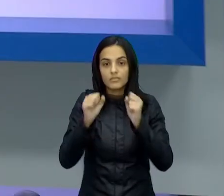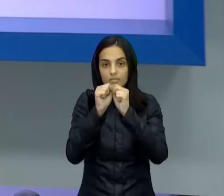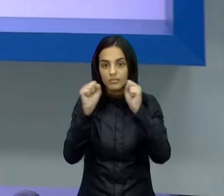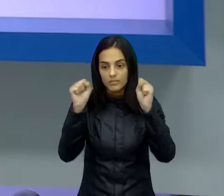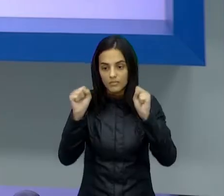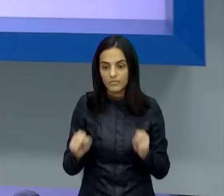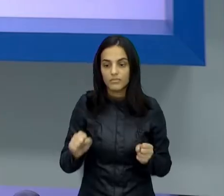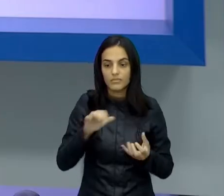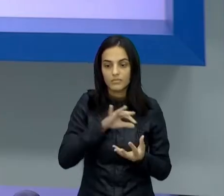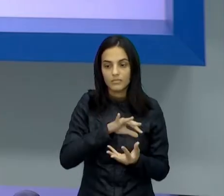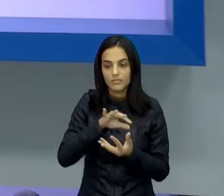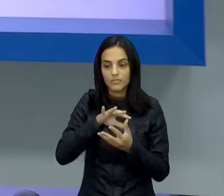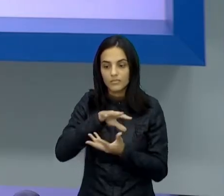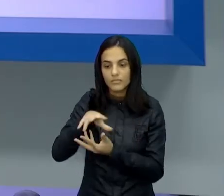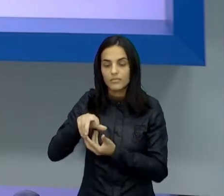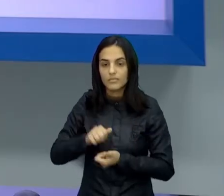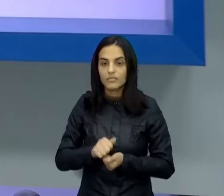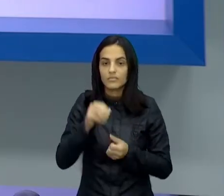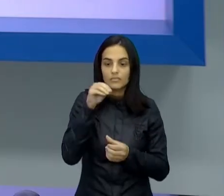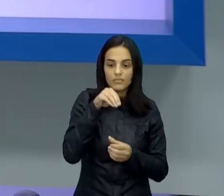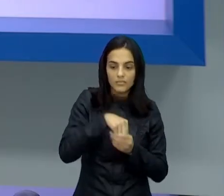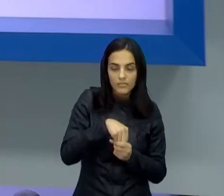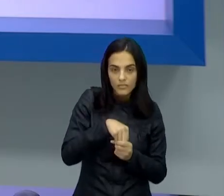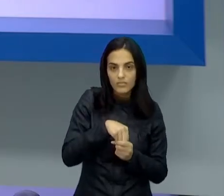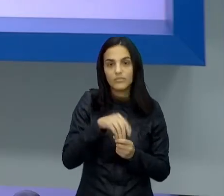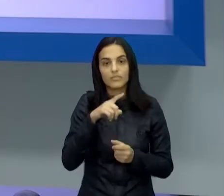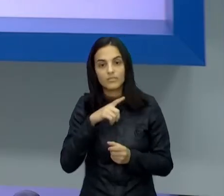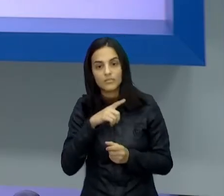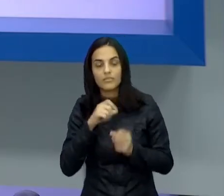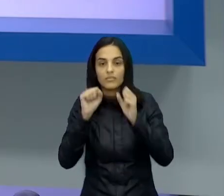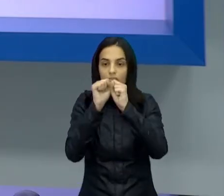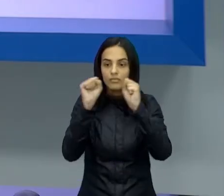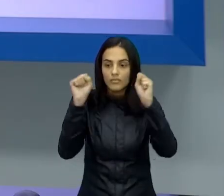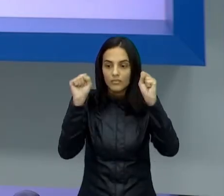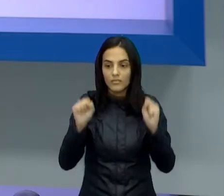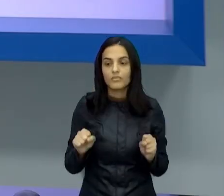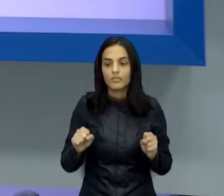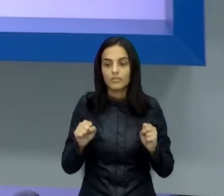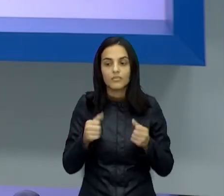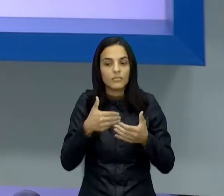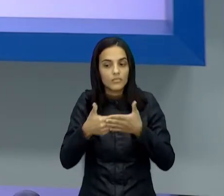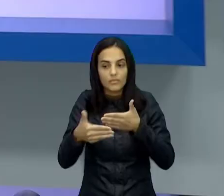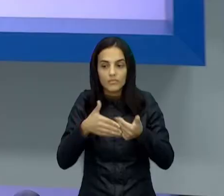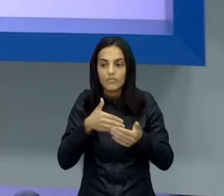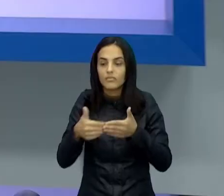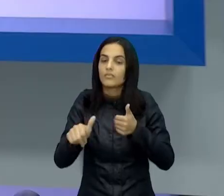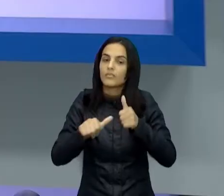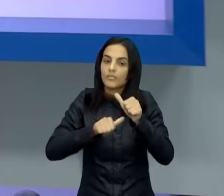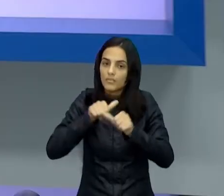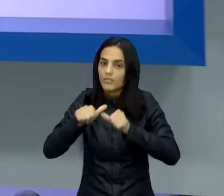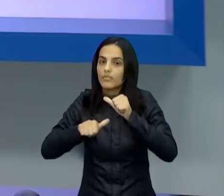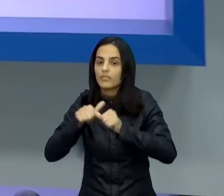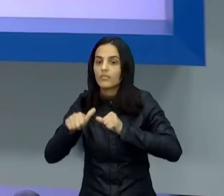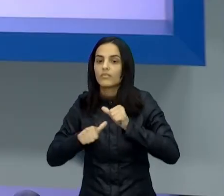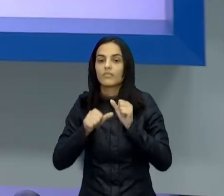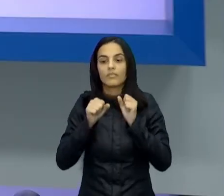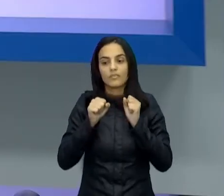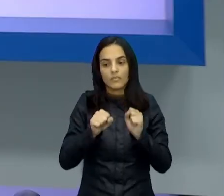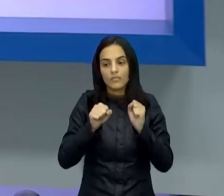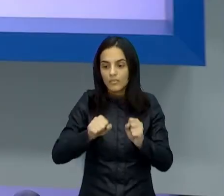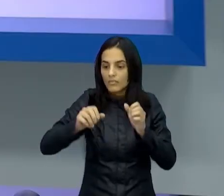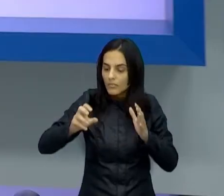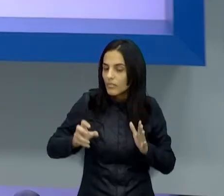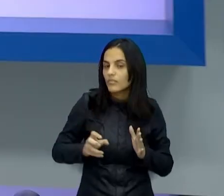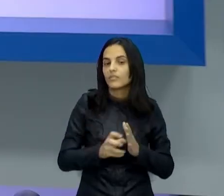sistema Terra, dentro dele há outros sistemas, né? E são sistemas aí que qualquer alteração pode fazer um